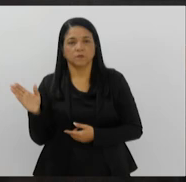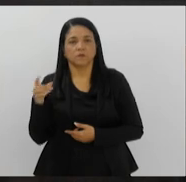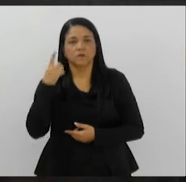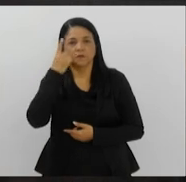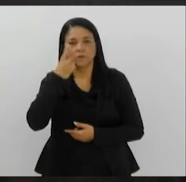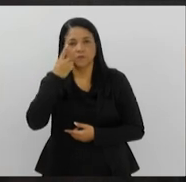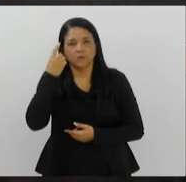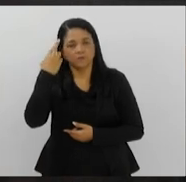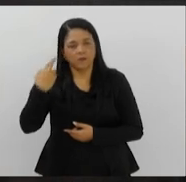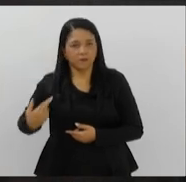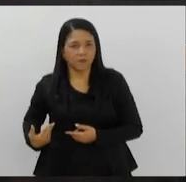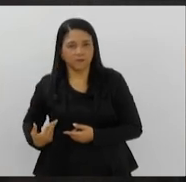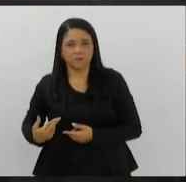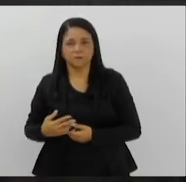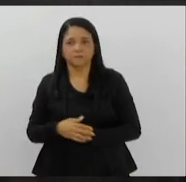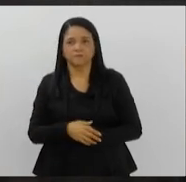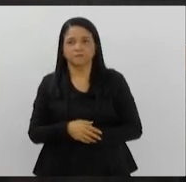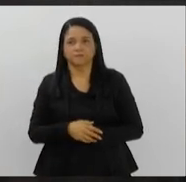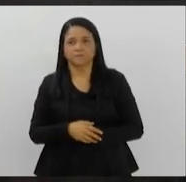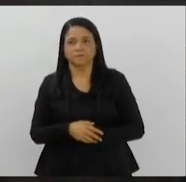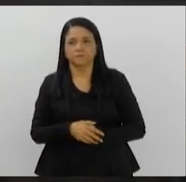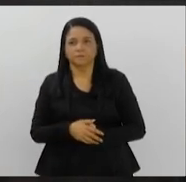deputada Renata Souza.